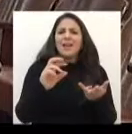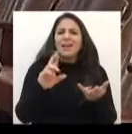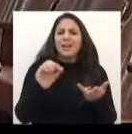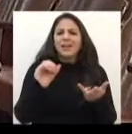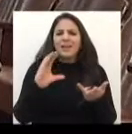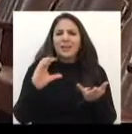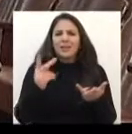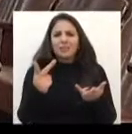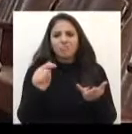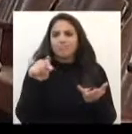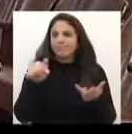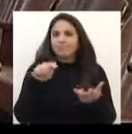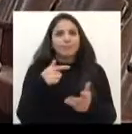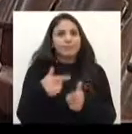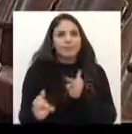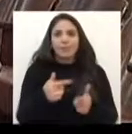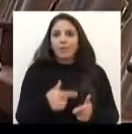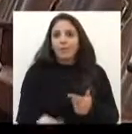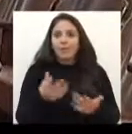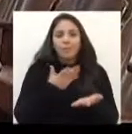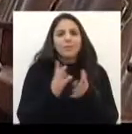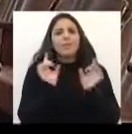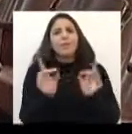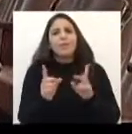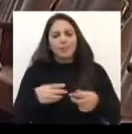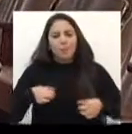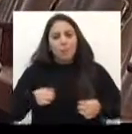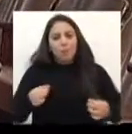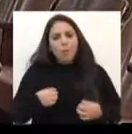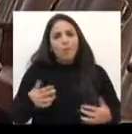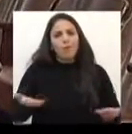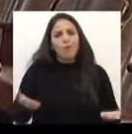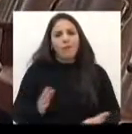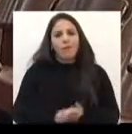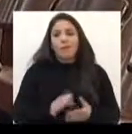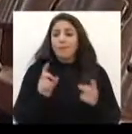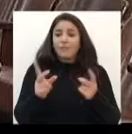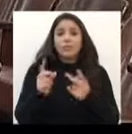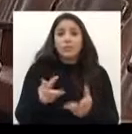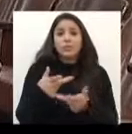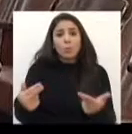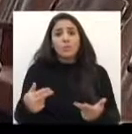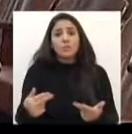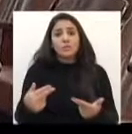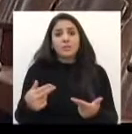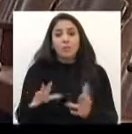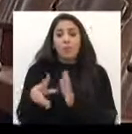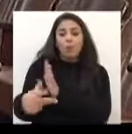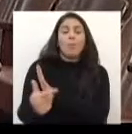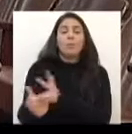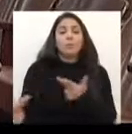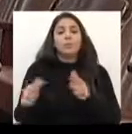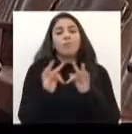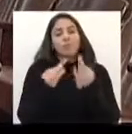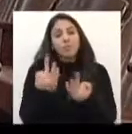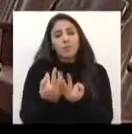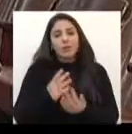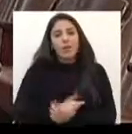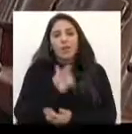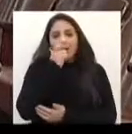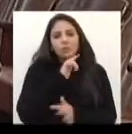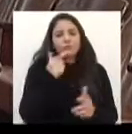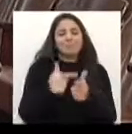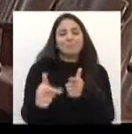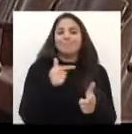para o crime, ele vai vender a roupa do corpo, ele vai sequelar a família. Então essa problemática é